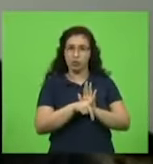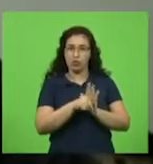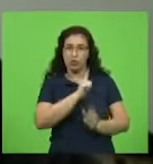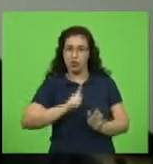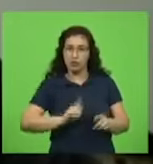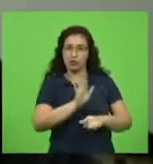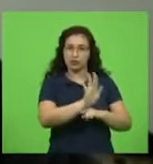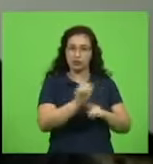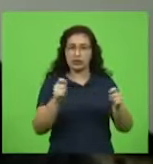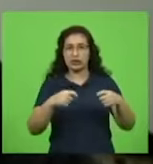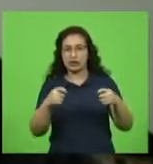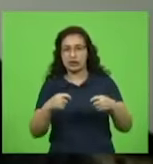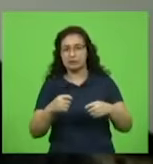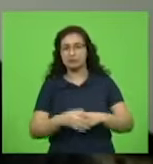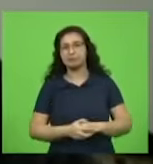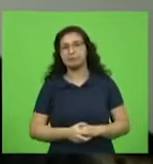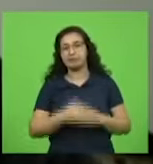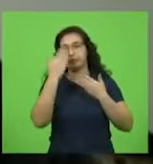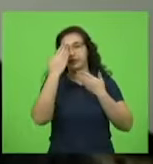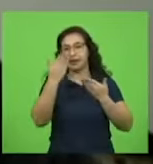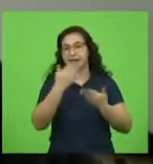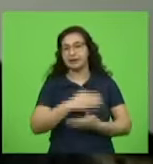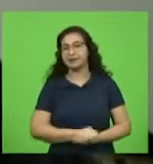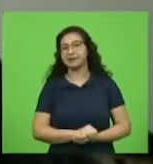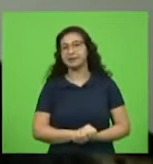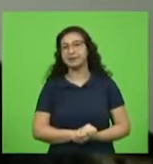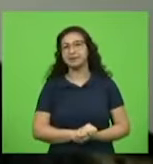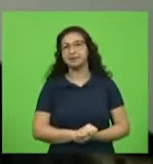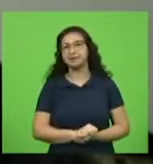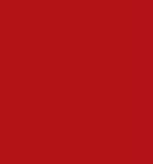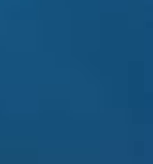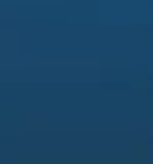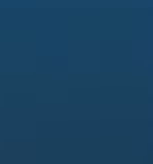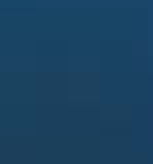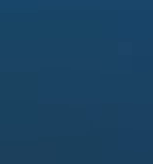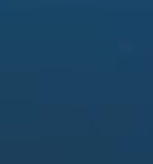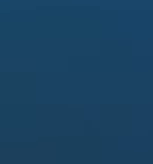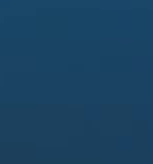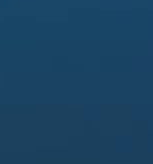saudável, nas férias também. Obrigado, presidente. Essa é a minha contribuição na tarde de hoje.